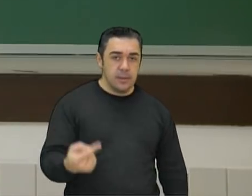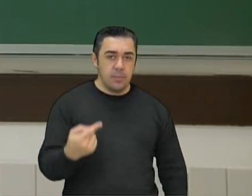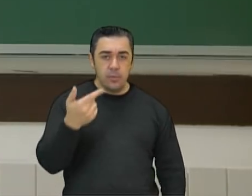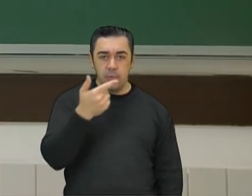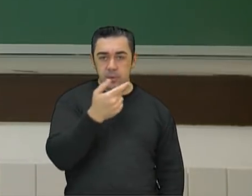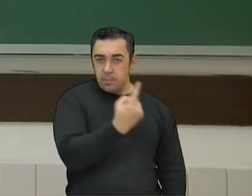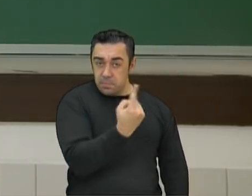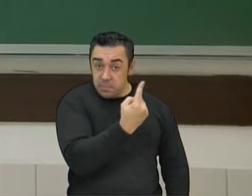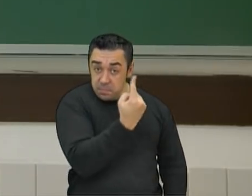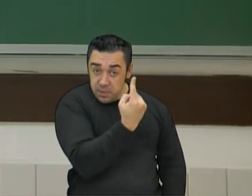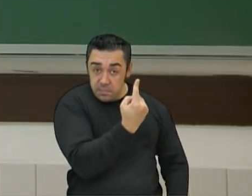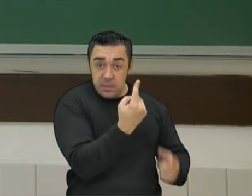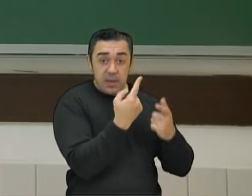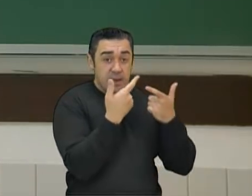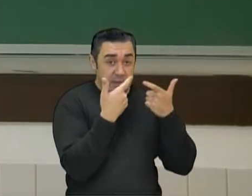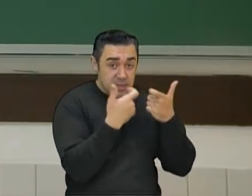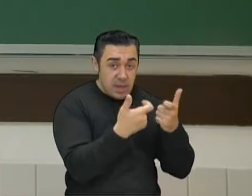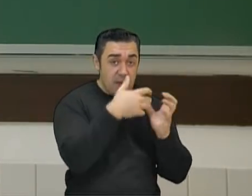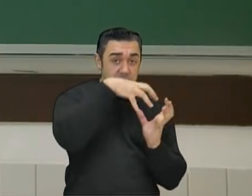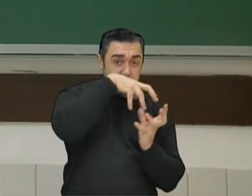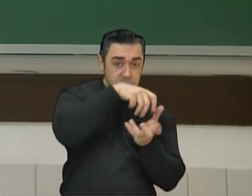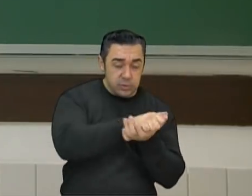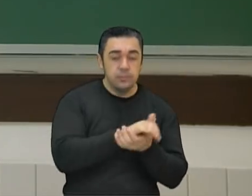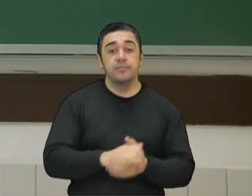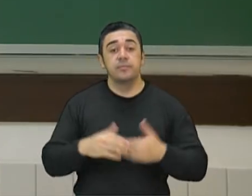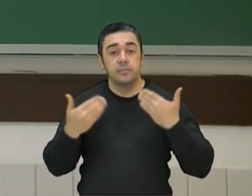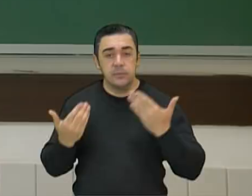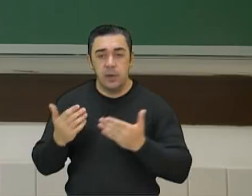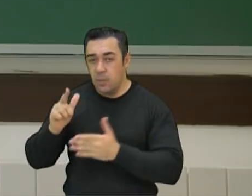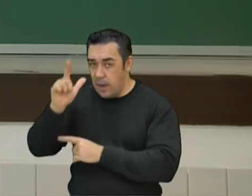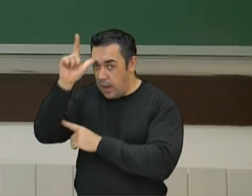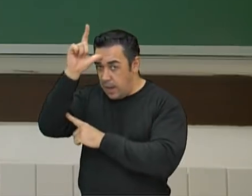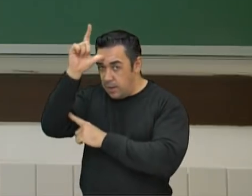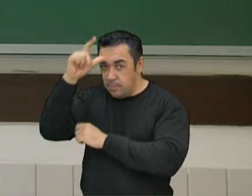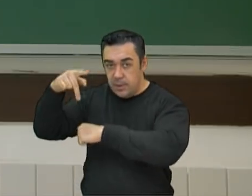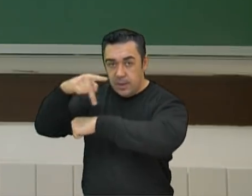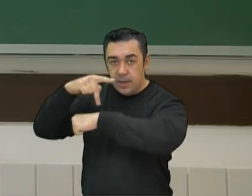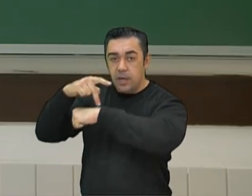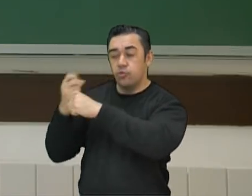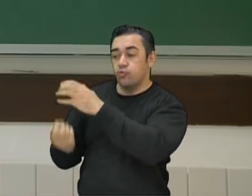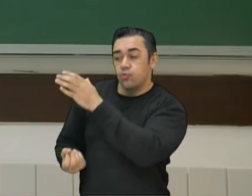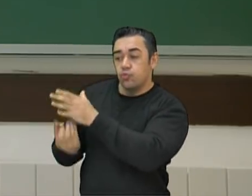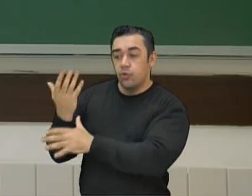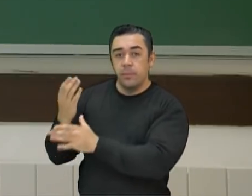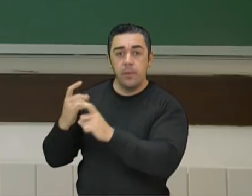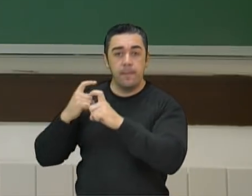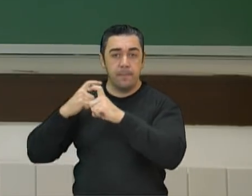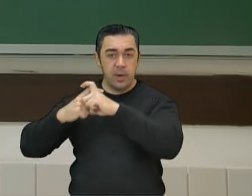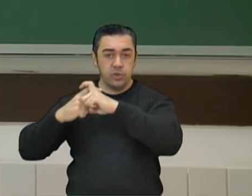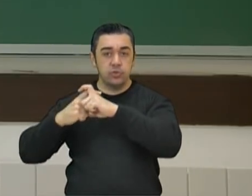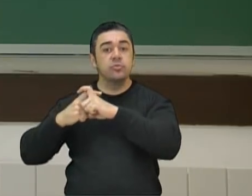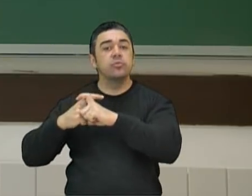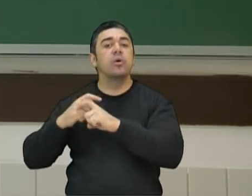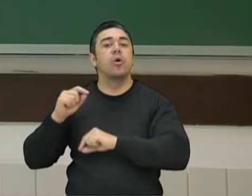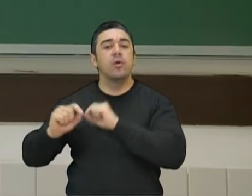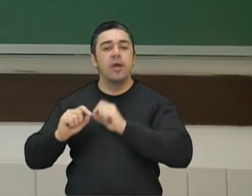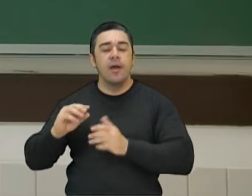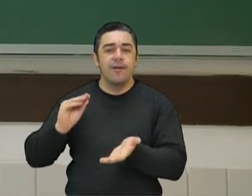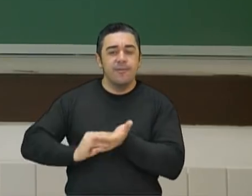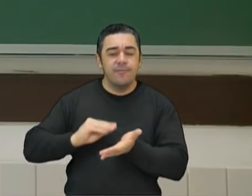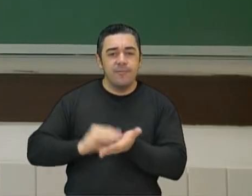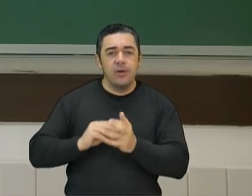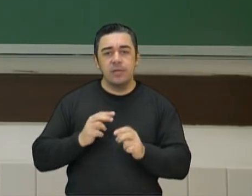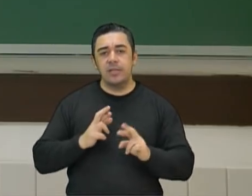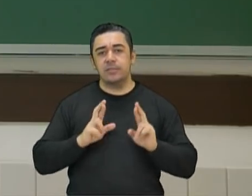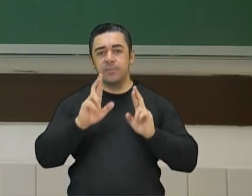Guerra Mundial. Então, sim, na Alemanha, o surgimento do nazismo tem muito a ver com essa falta de esperança depois da